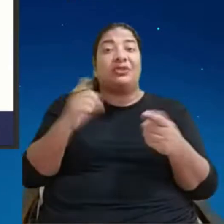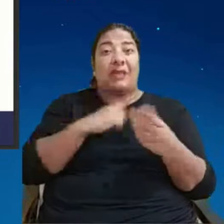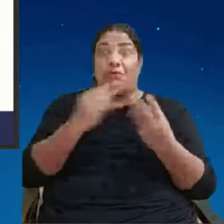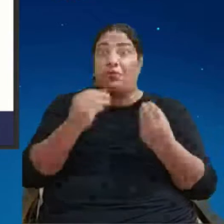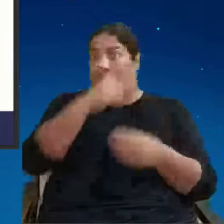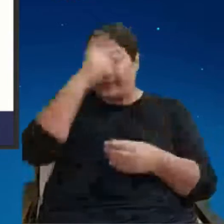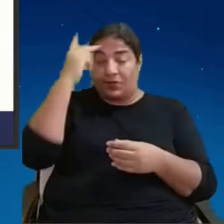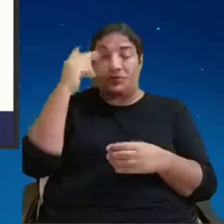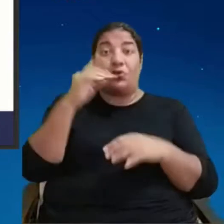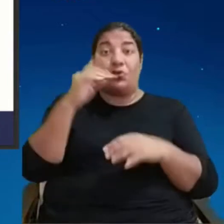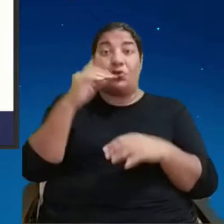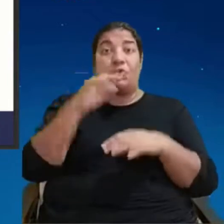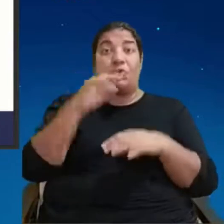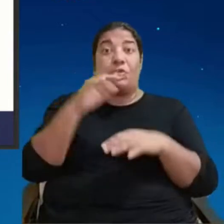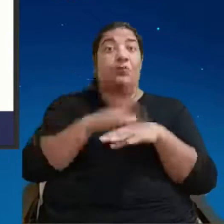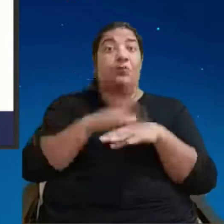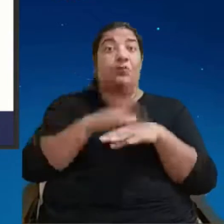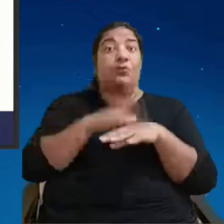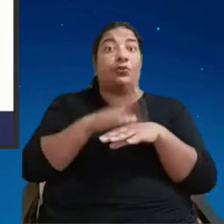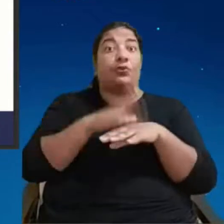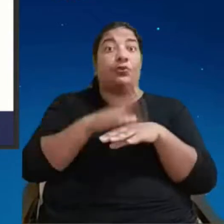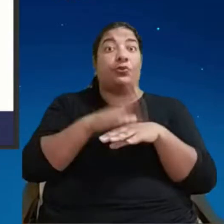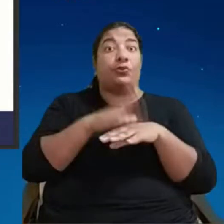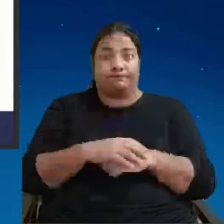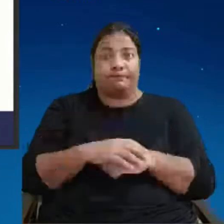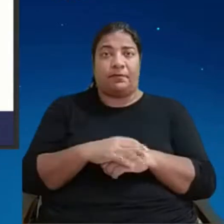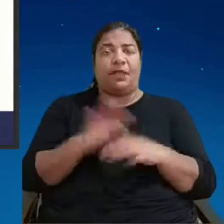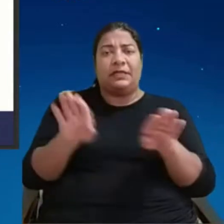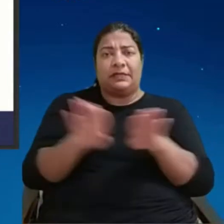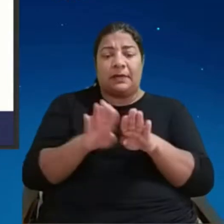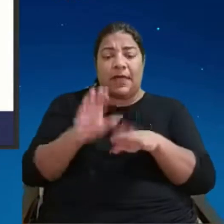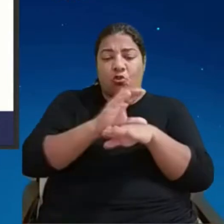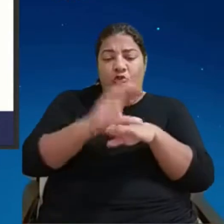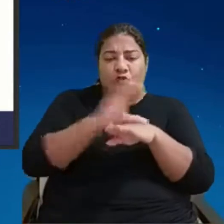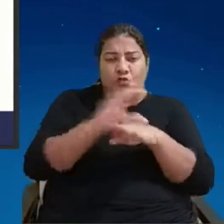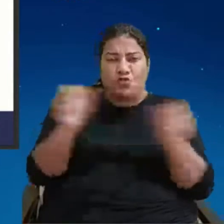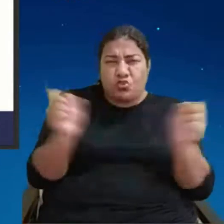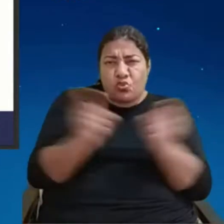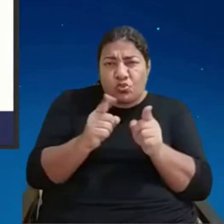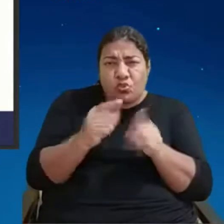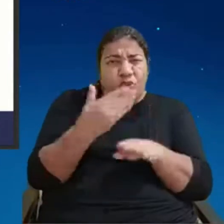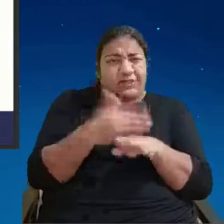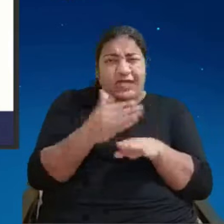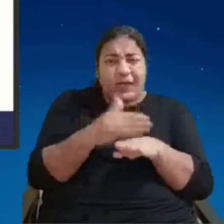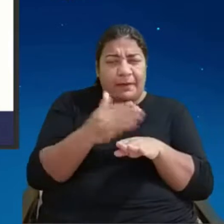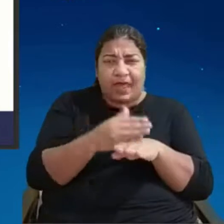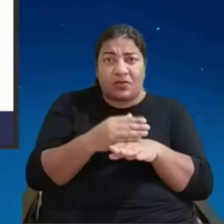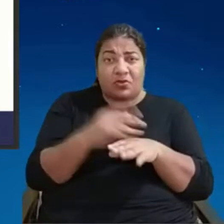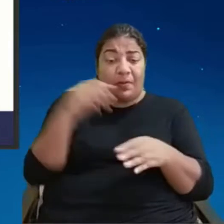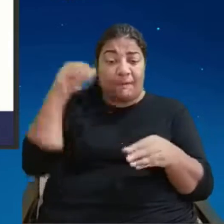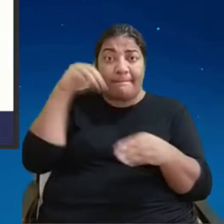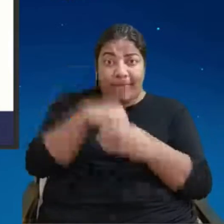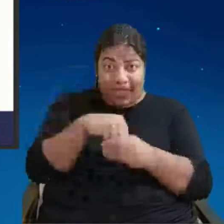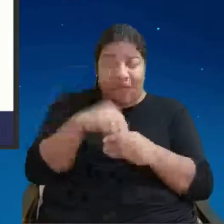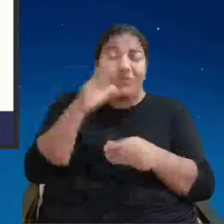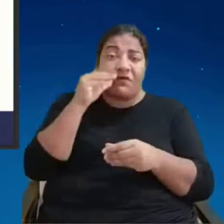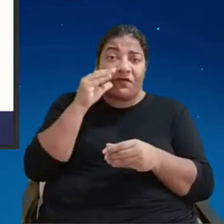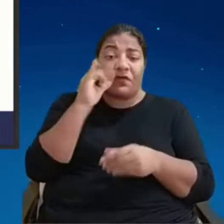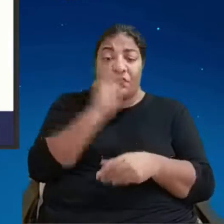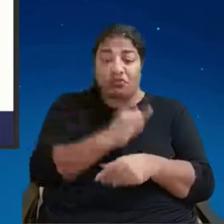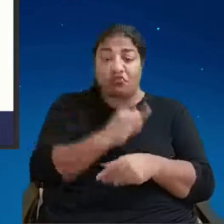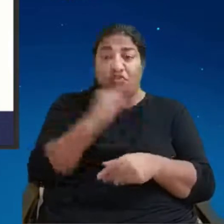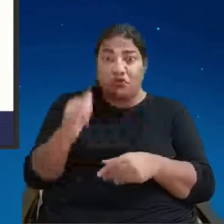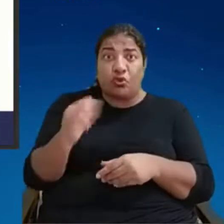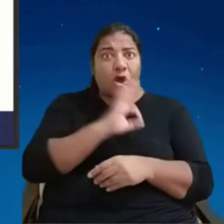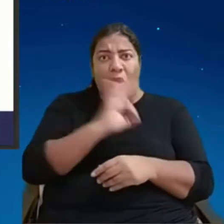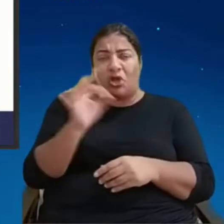silenciosa. Treinamentos curtos e instrutores internos, valoriza o seu capital da companhia. Nossa, eu tenho uma super vendedora,